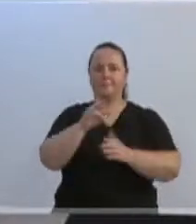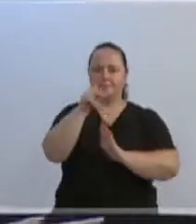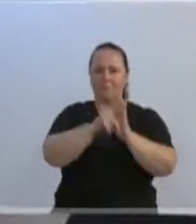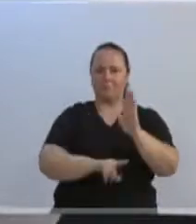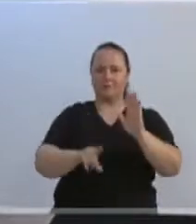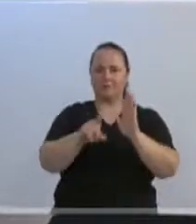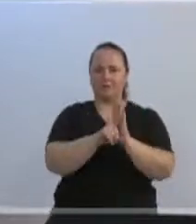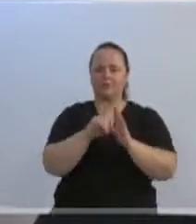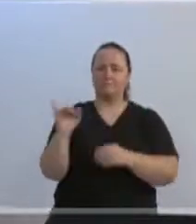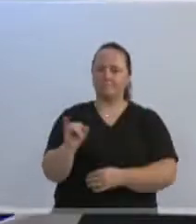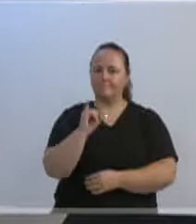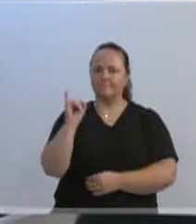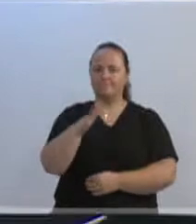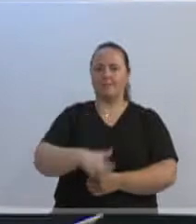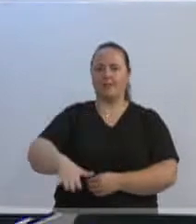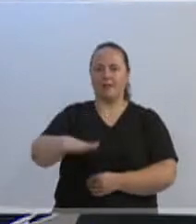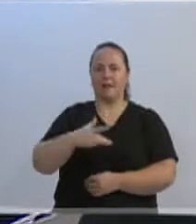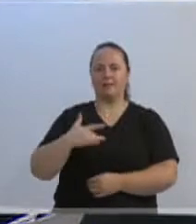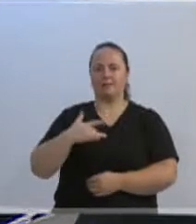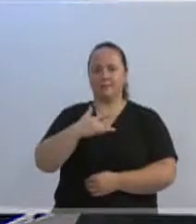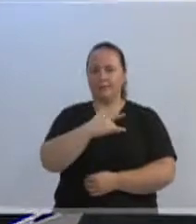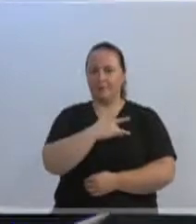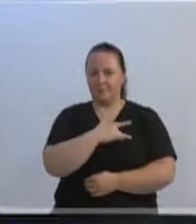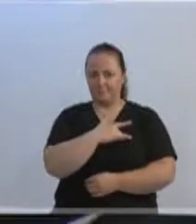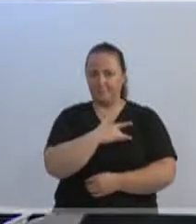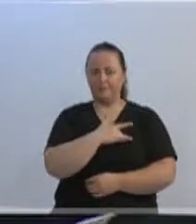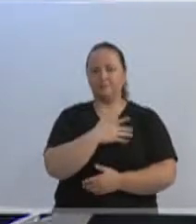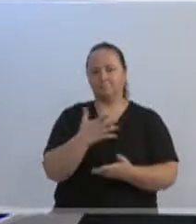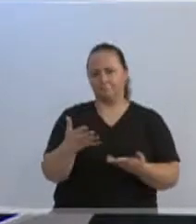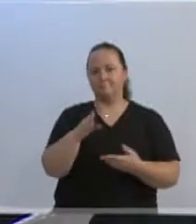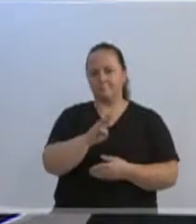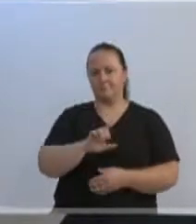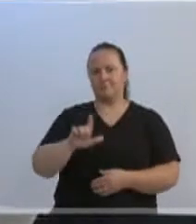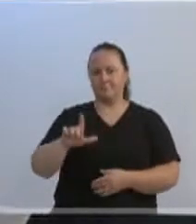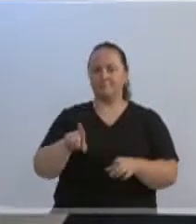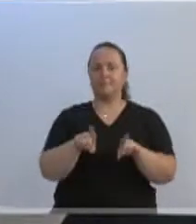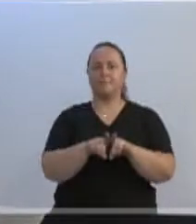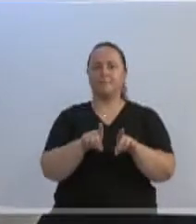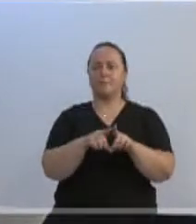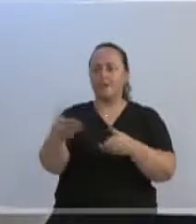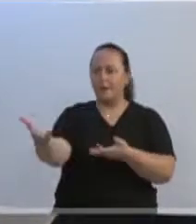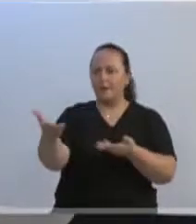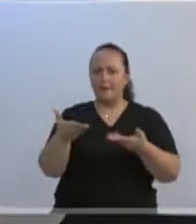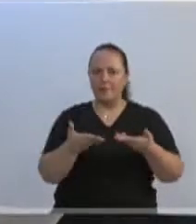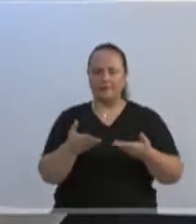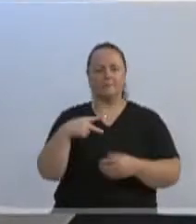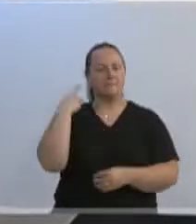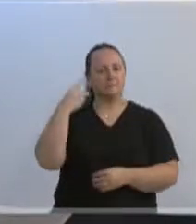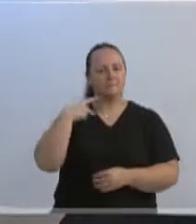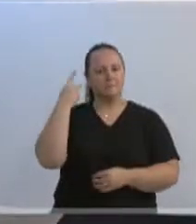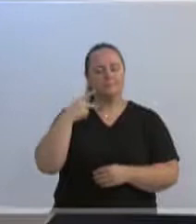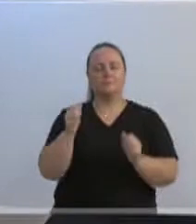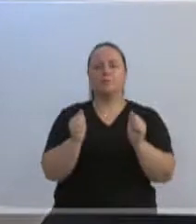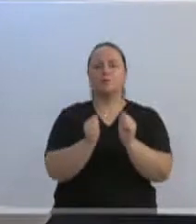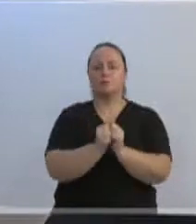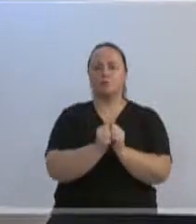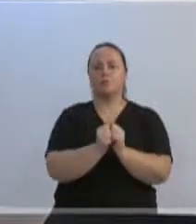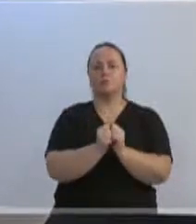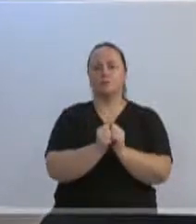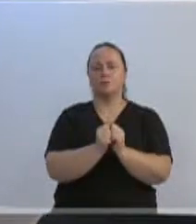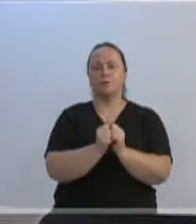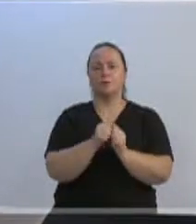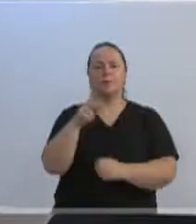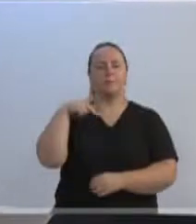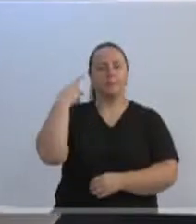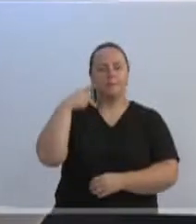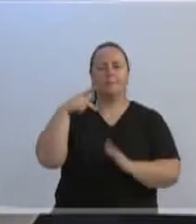na área da saúde aqui em nossa cidade e também convidar os vereadores que fazem parte da frente parlamentar políticas